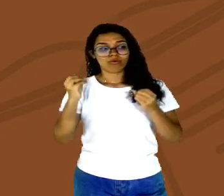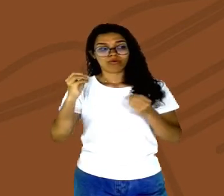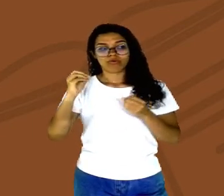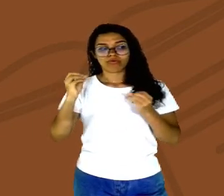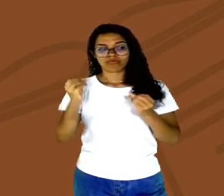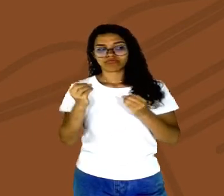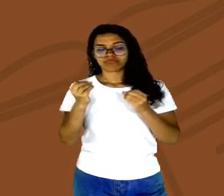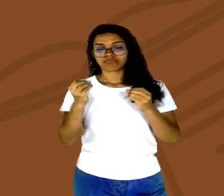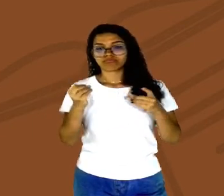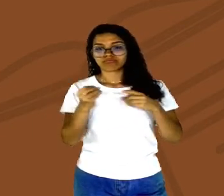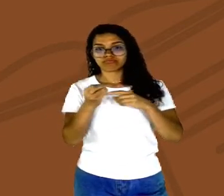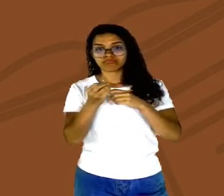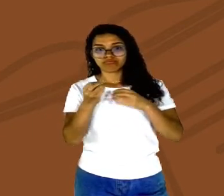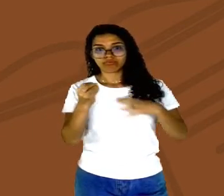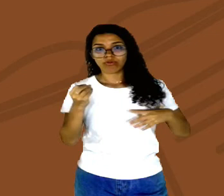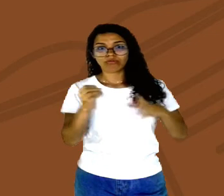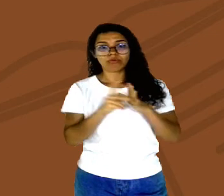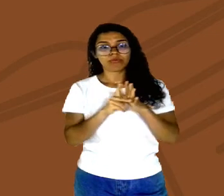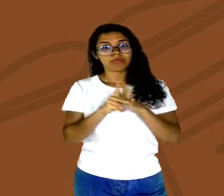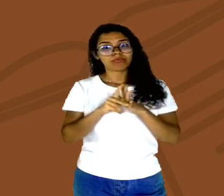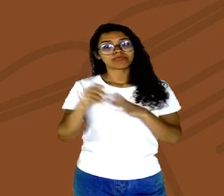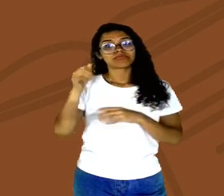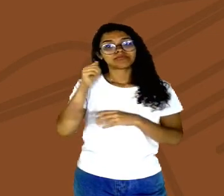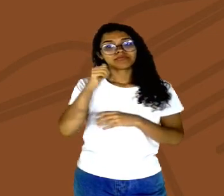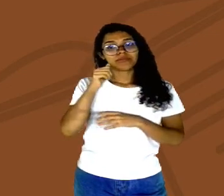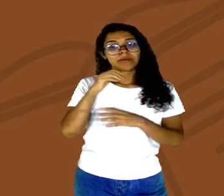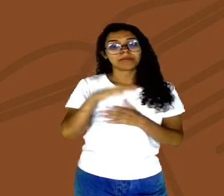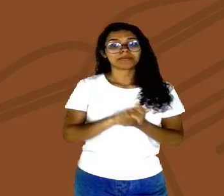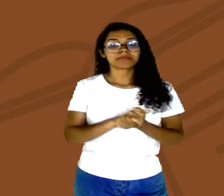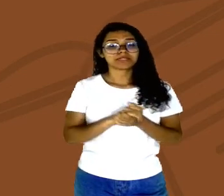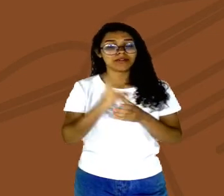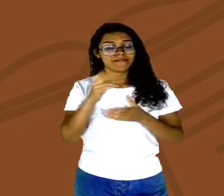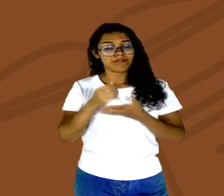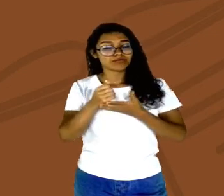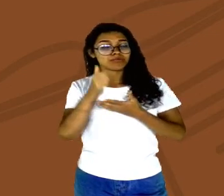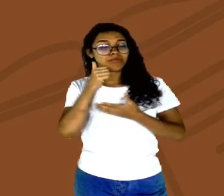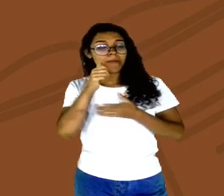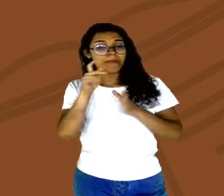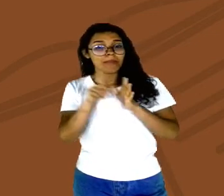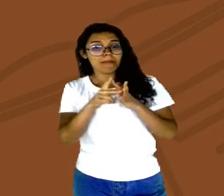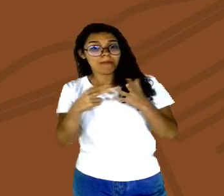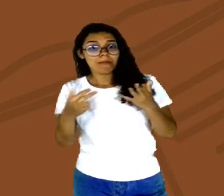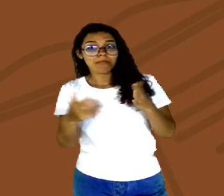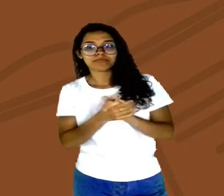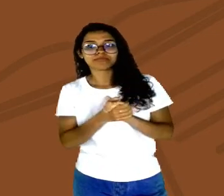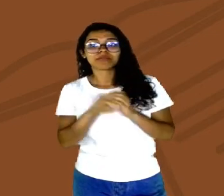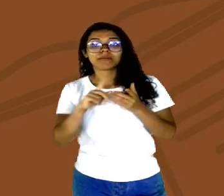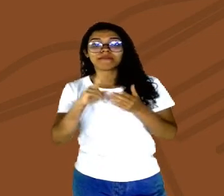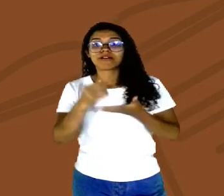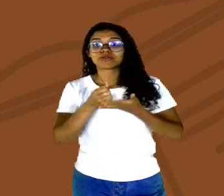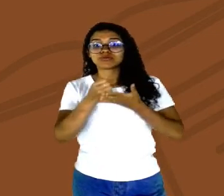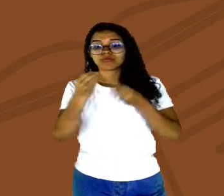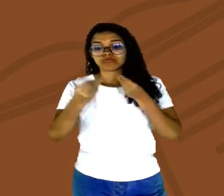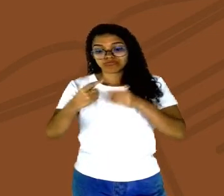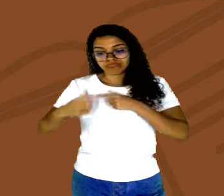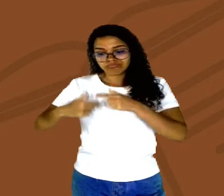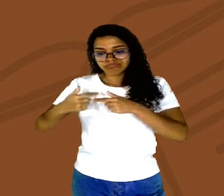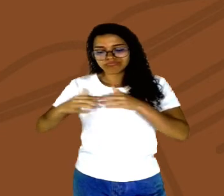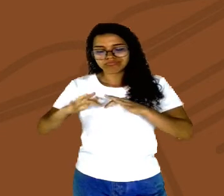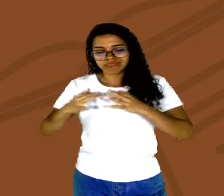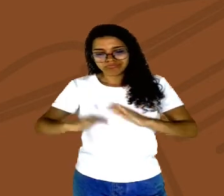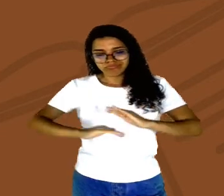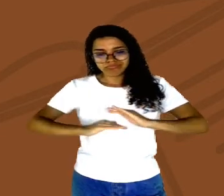características sexuais femininas. Ok? Ok. E vai atuar aí na reprodução. Muito bem,